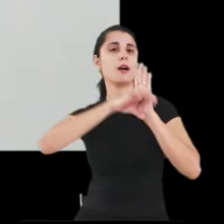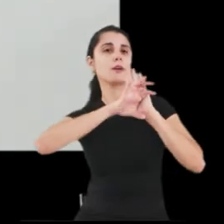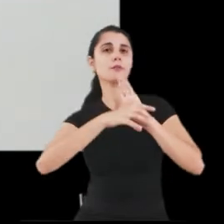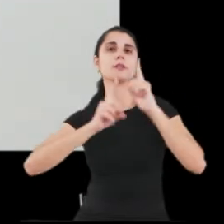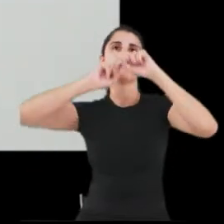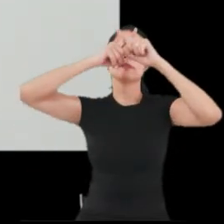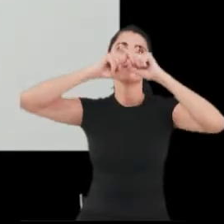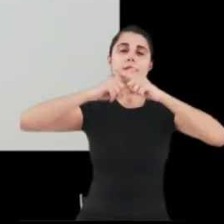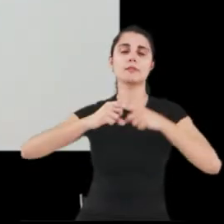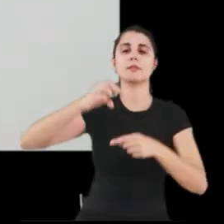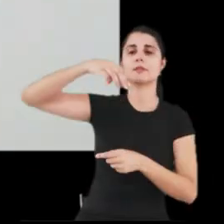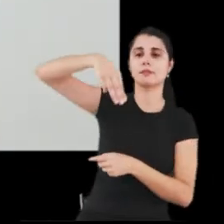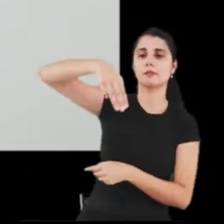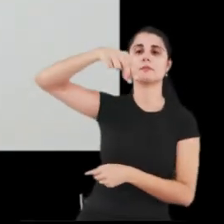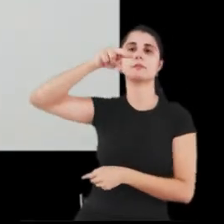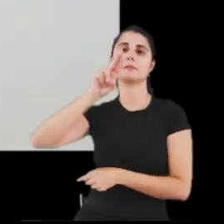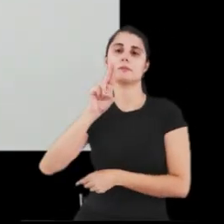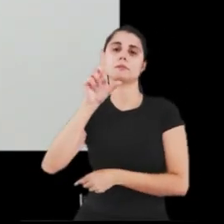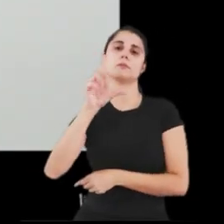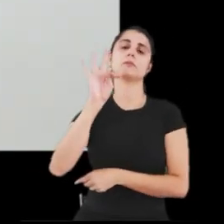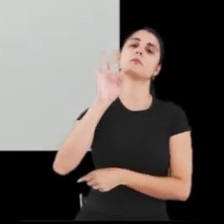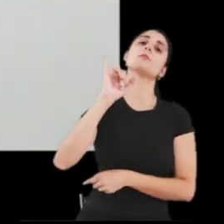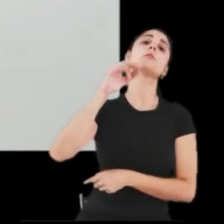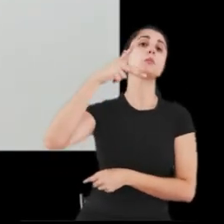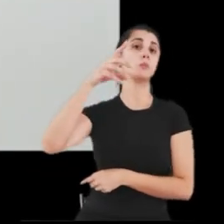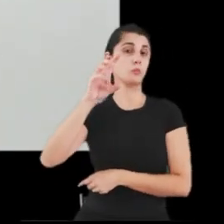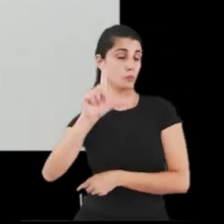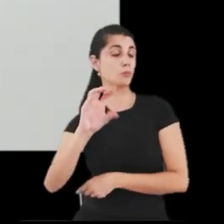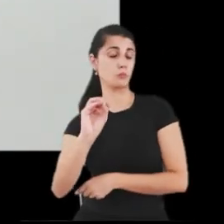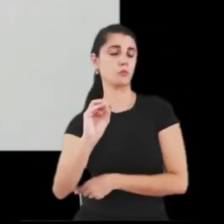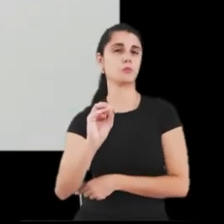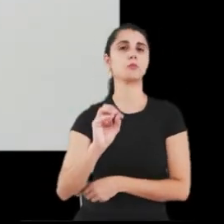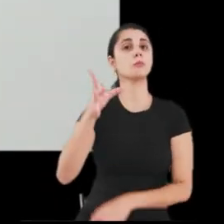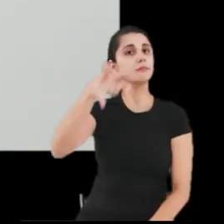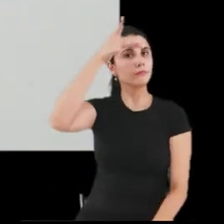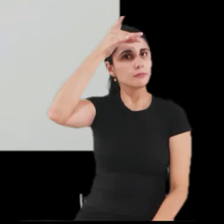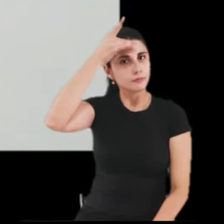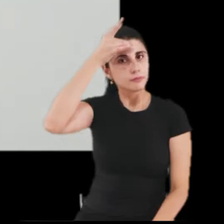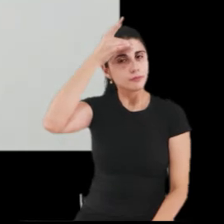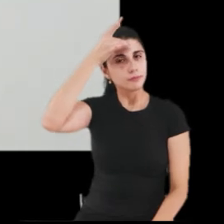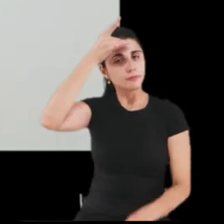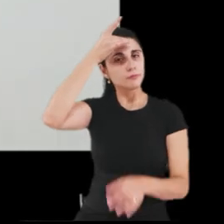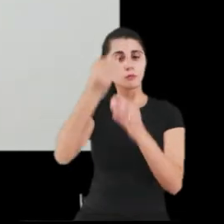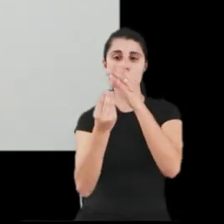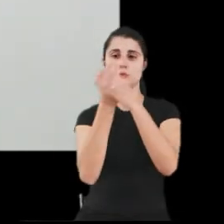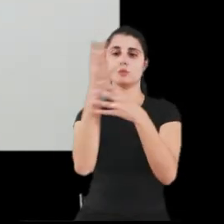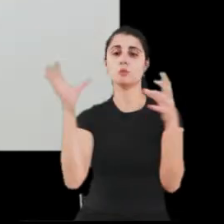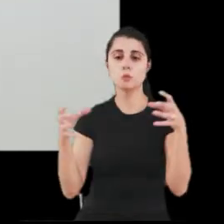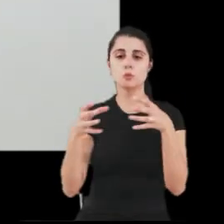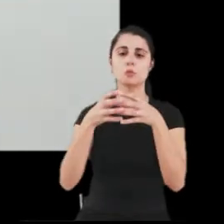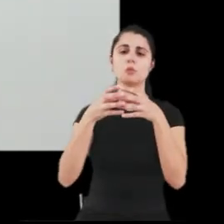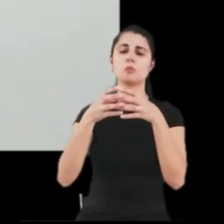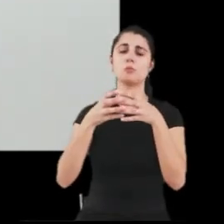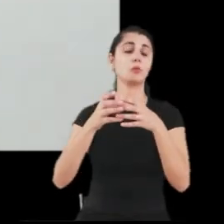calcular a soma de múltiplos entre dois números quaisquer. Guarde isso. Os múltiplos formam um conjunto